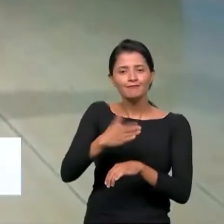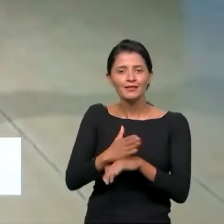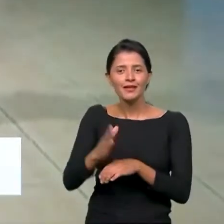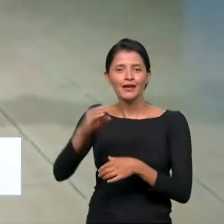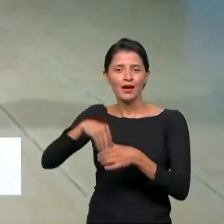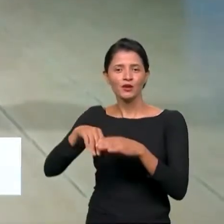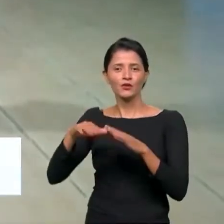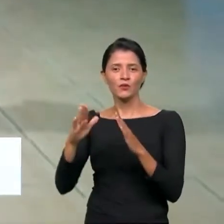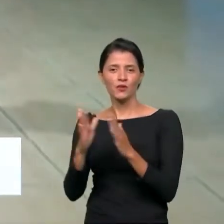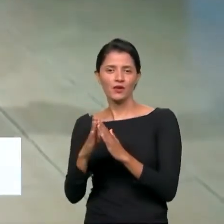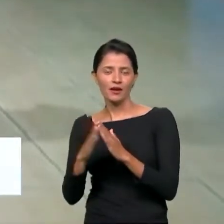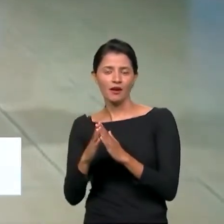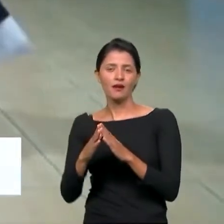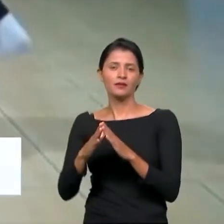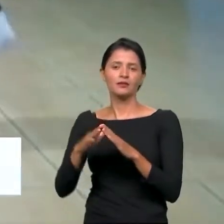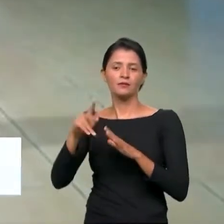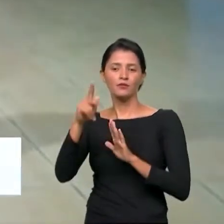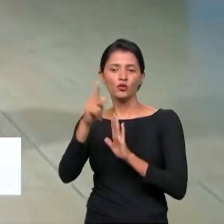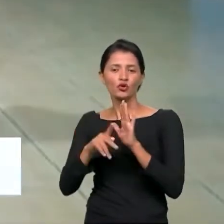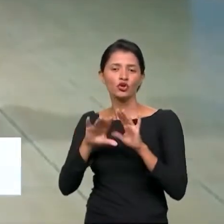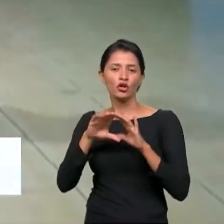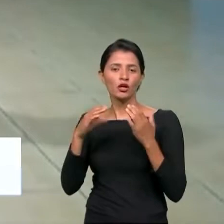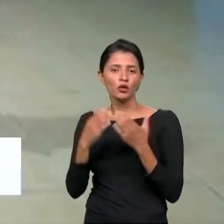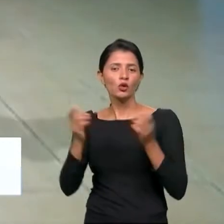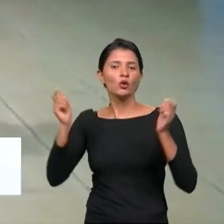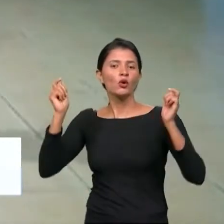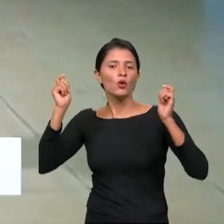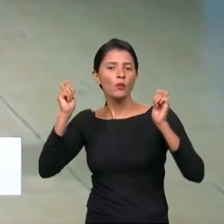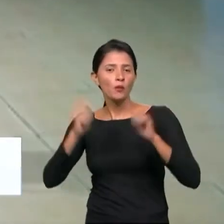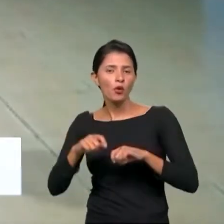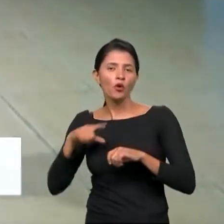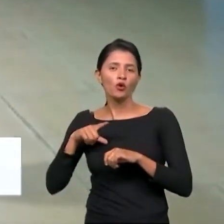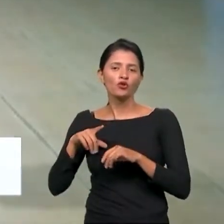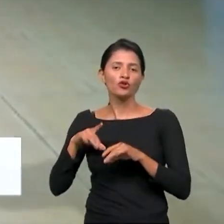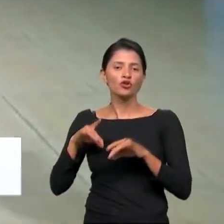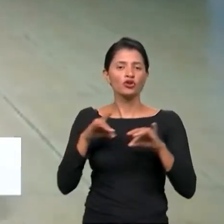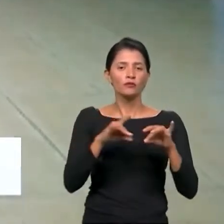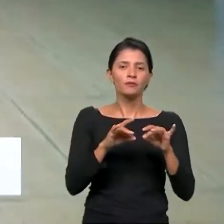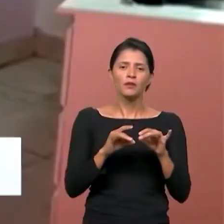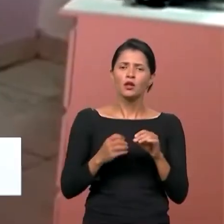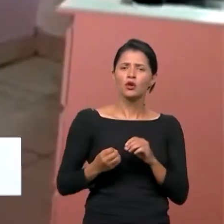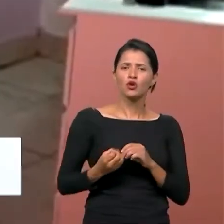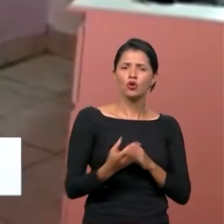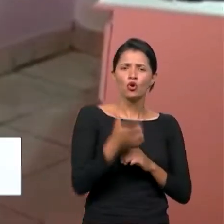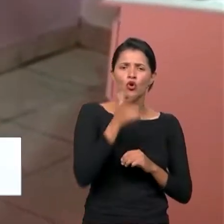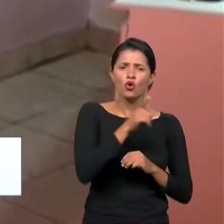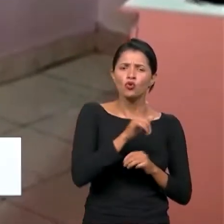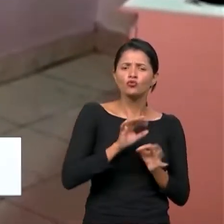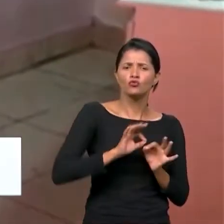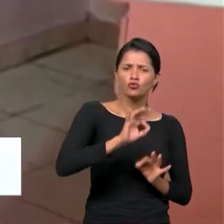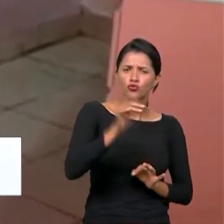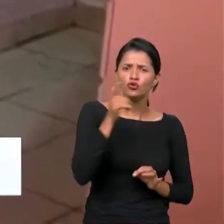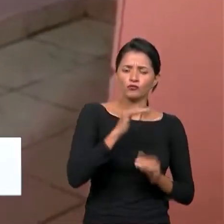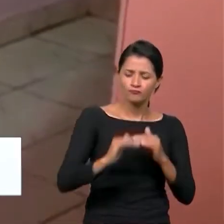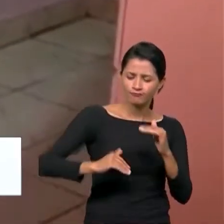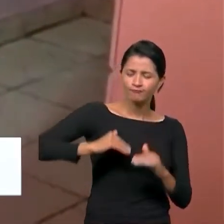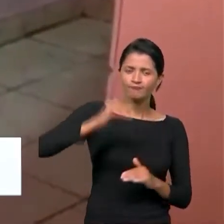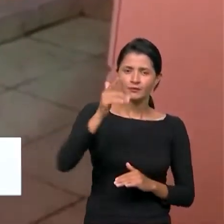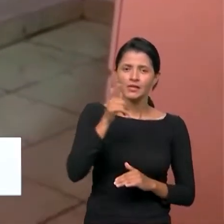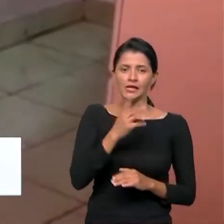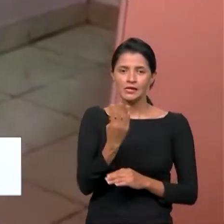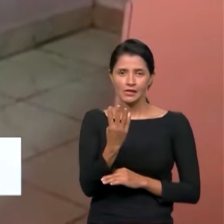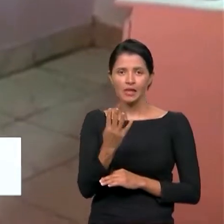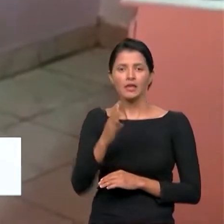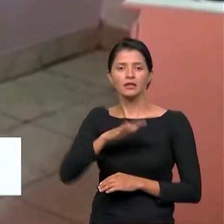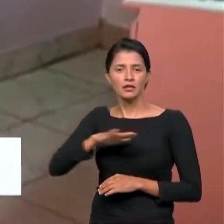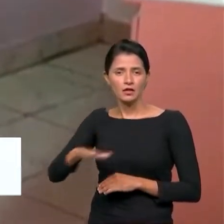dança, ensaiados dentro de casa em projetos comunitários, podem levar para longe, muito longe. Três crianças